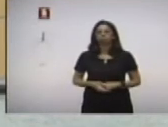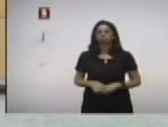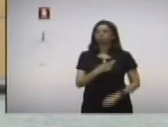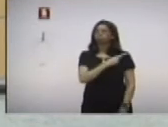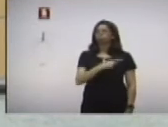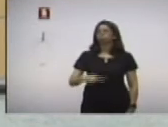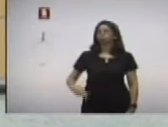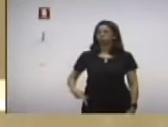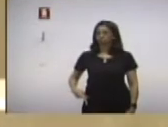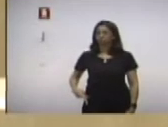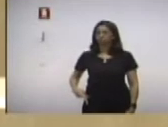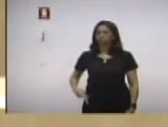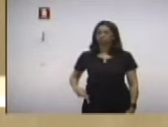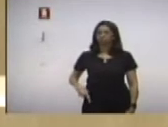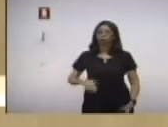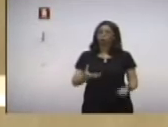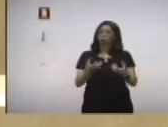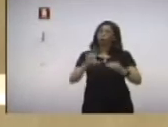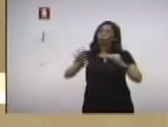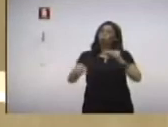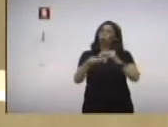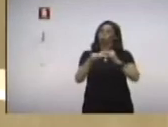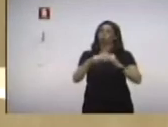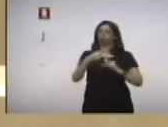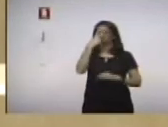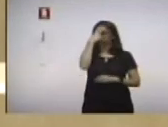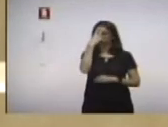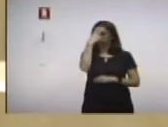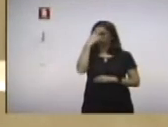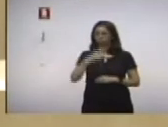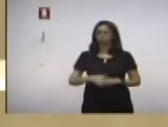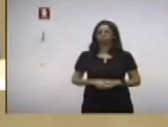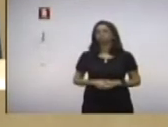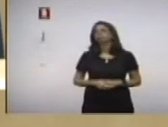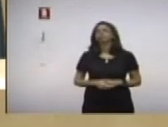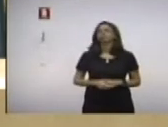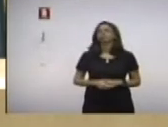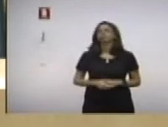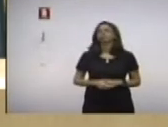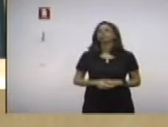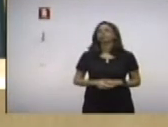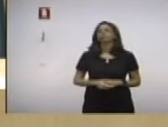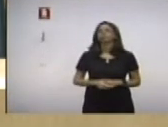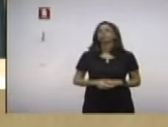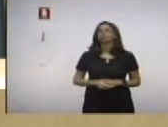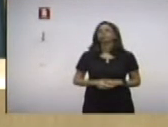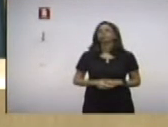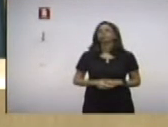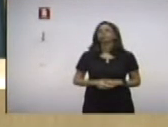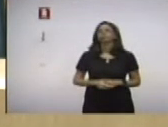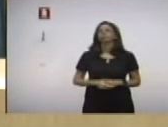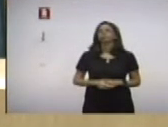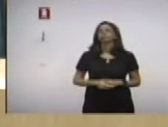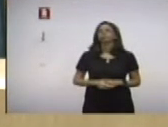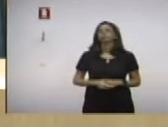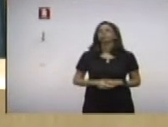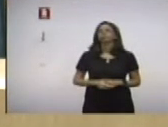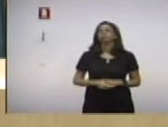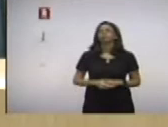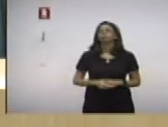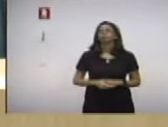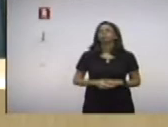o presidente só para reforçar o que o colega Valadão falou queria parabenizar os colegas aí meu deuzinho